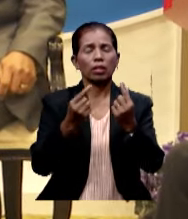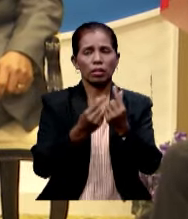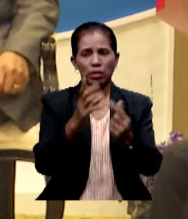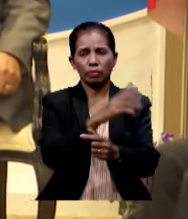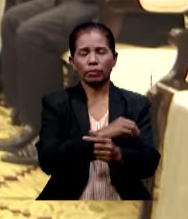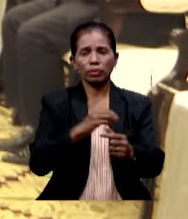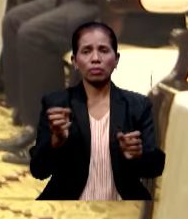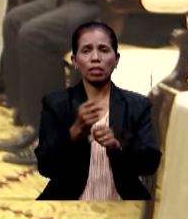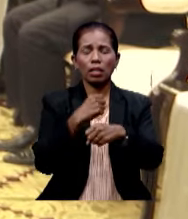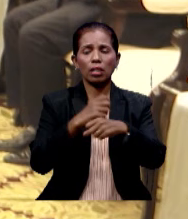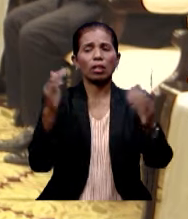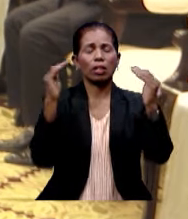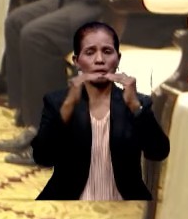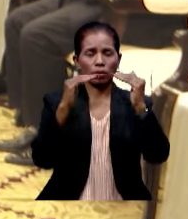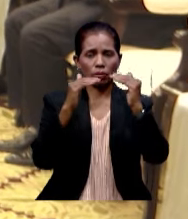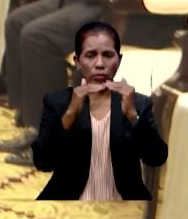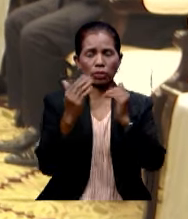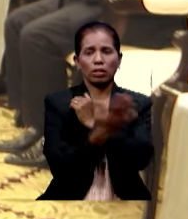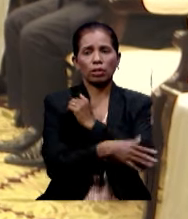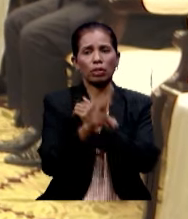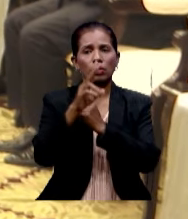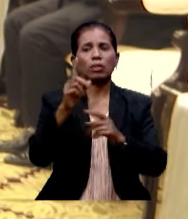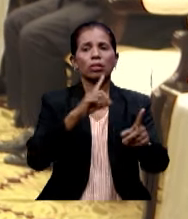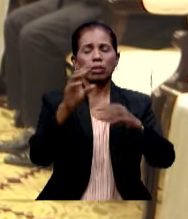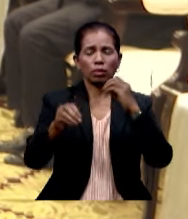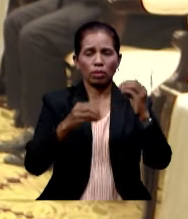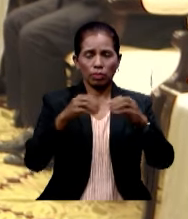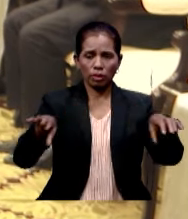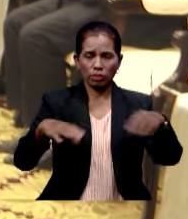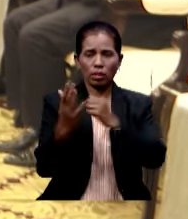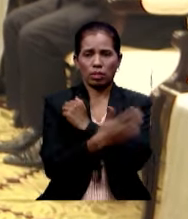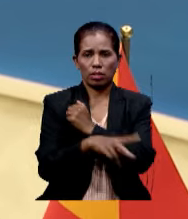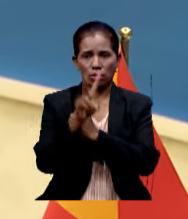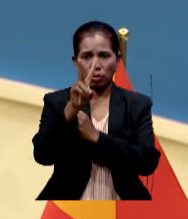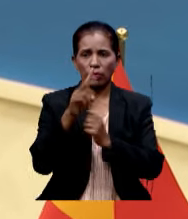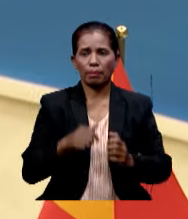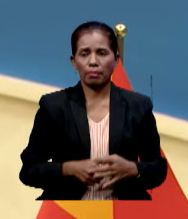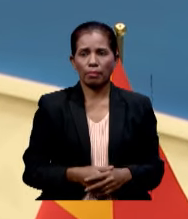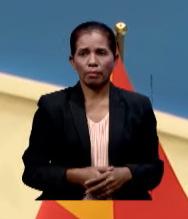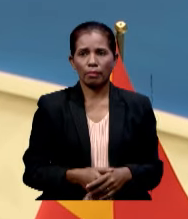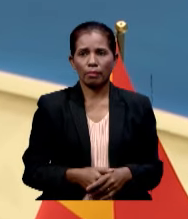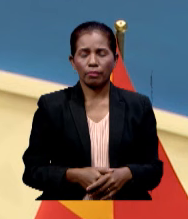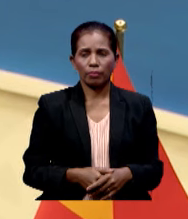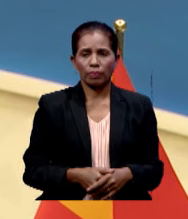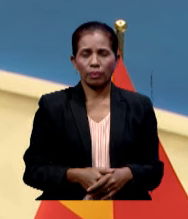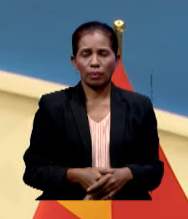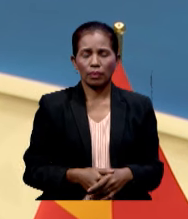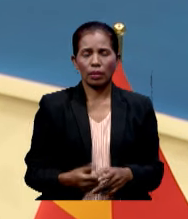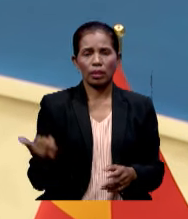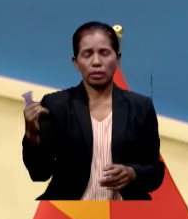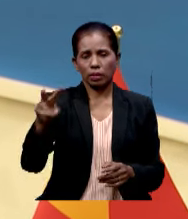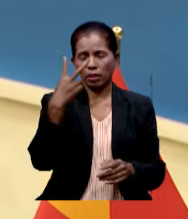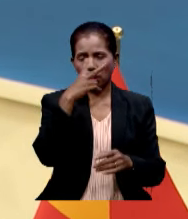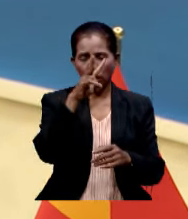arquipelágico, ao encontro bilateral Ricolia com a cooperação serviço entre Nação Rua. Sine perspectiva,